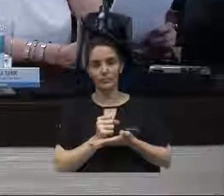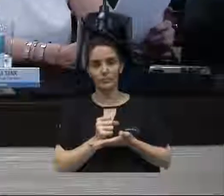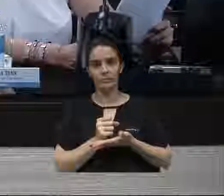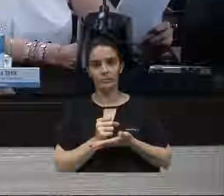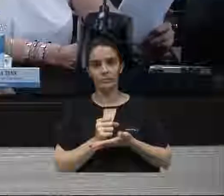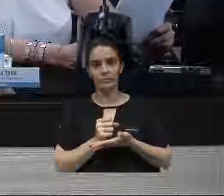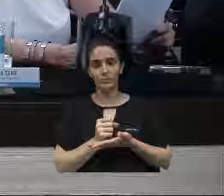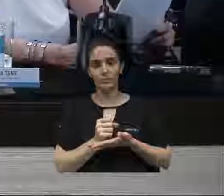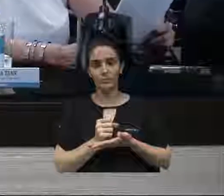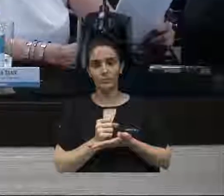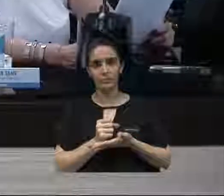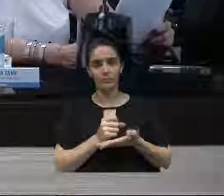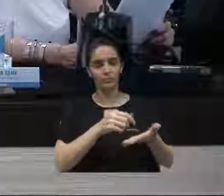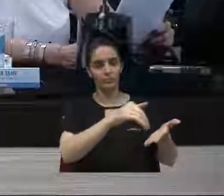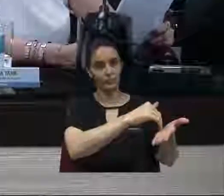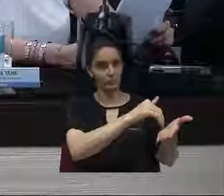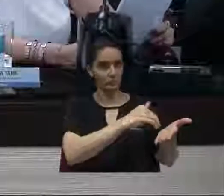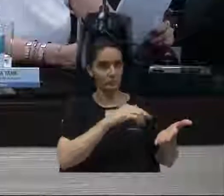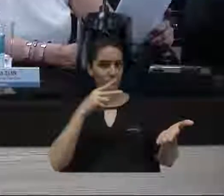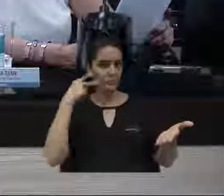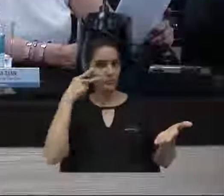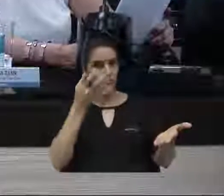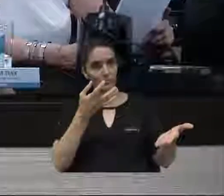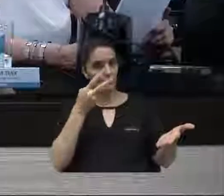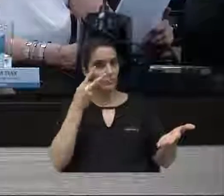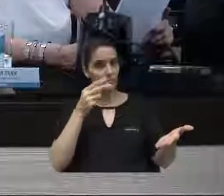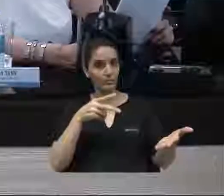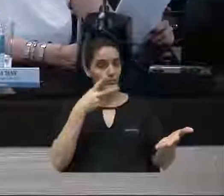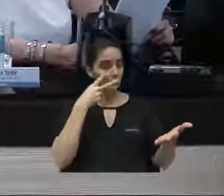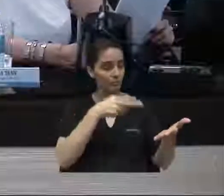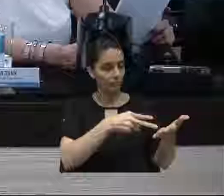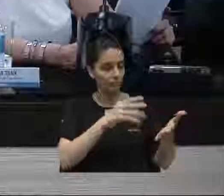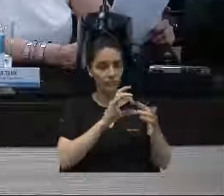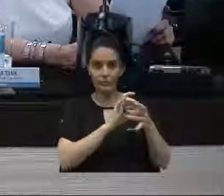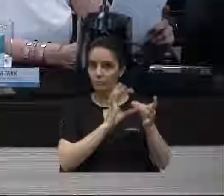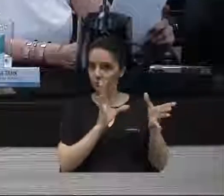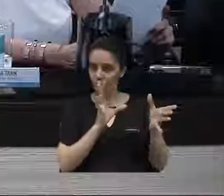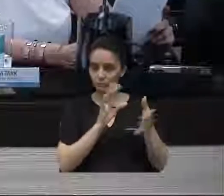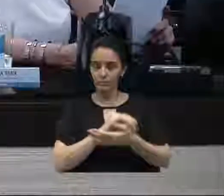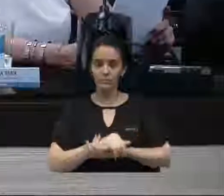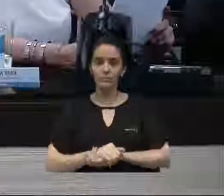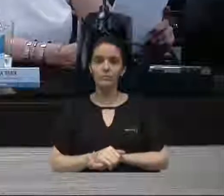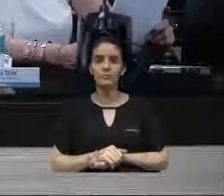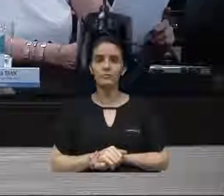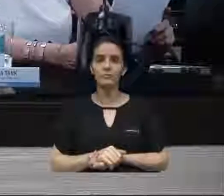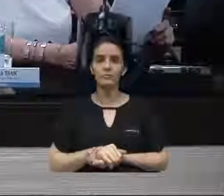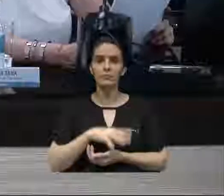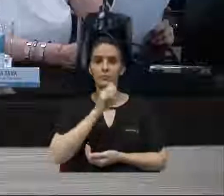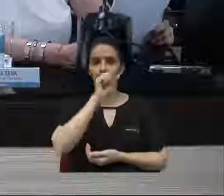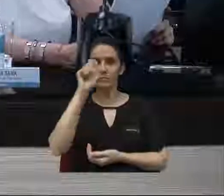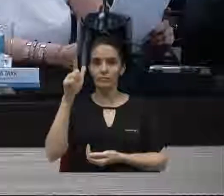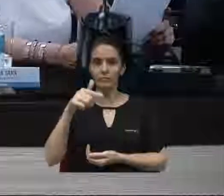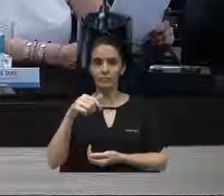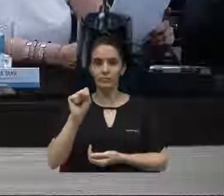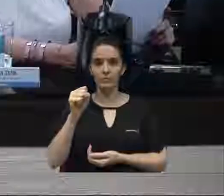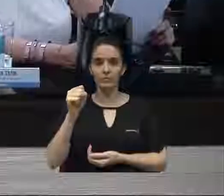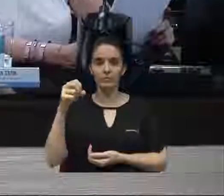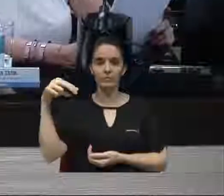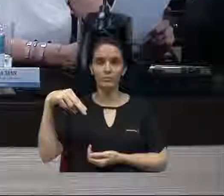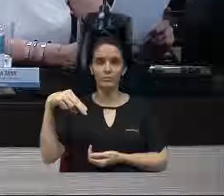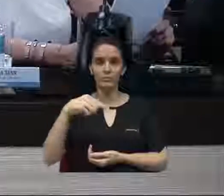esse ofício e informa a todos os vereadores que estará à disposição de todos na secretaria. Limeira, 8 de novembro